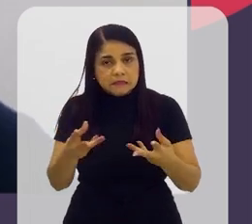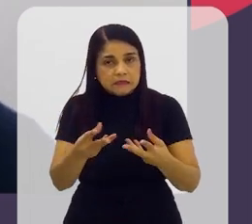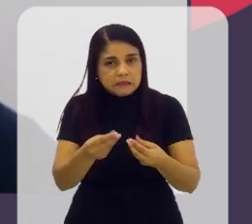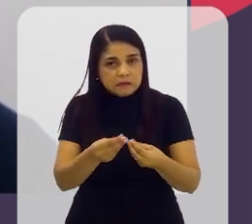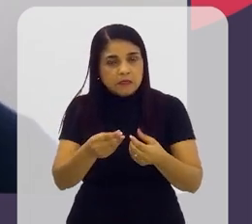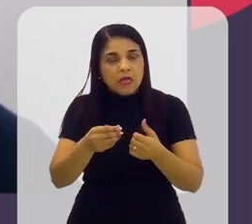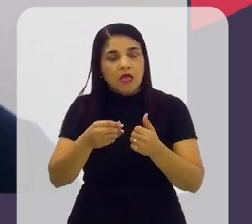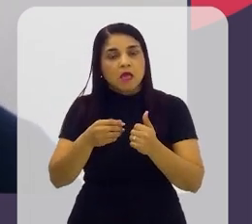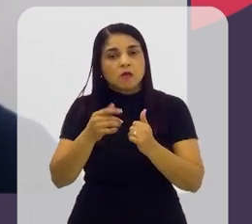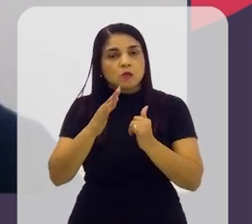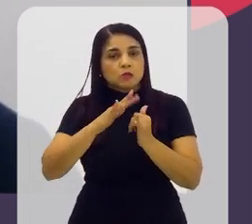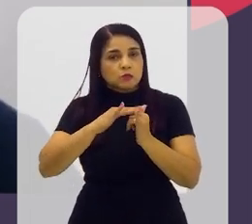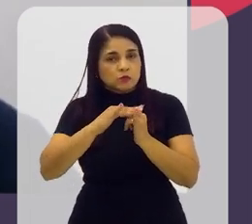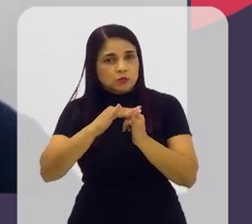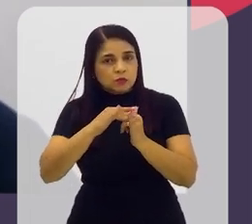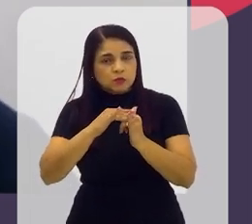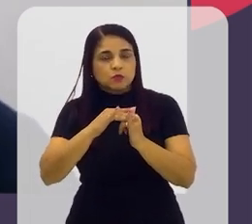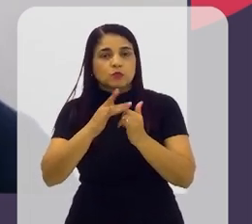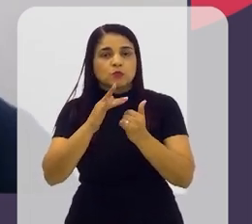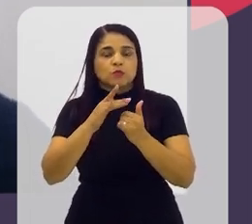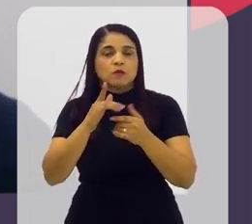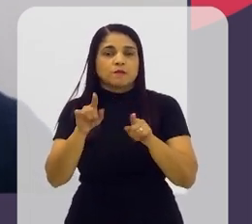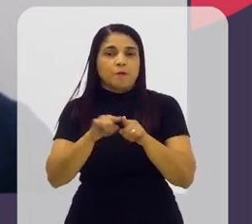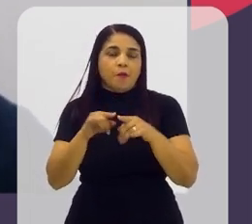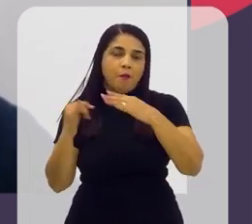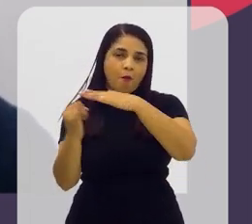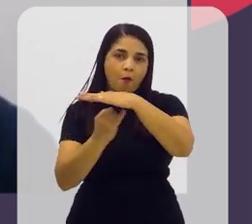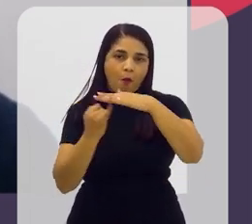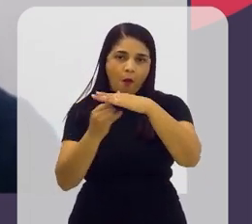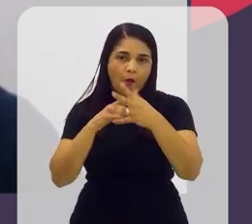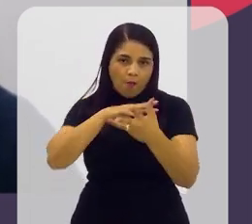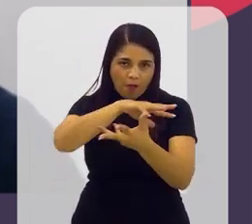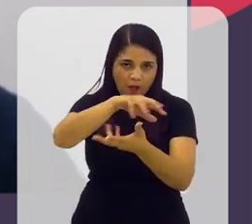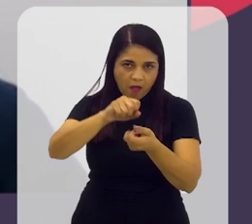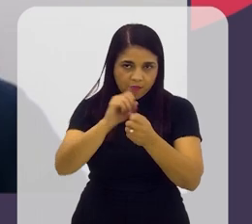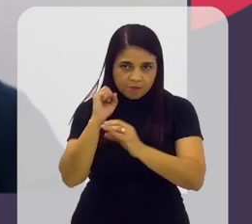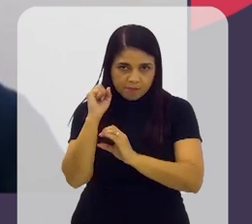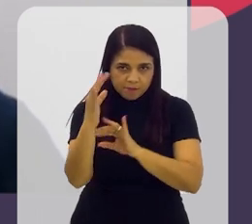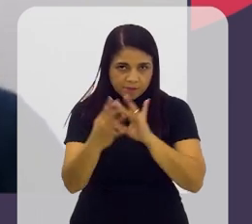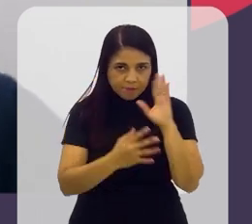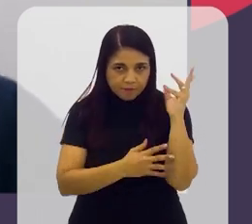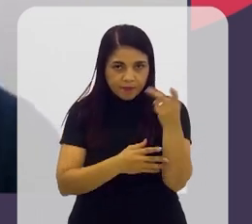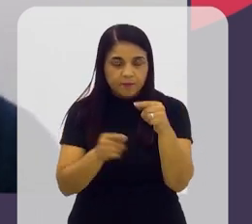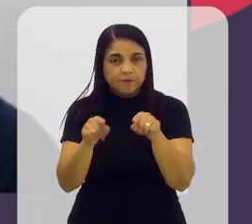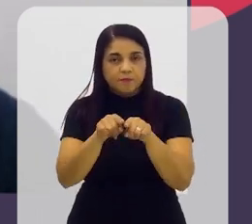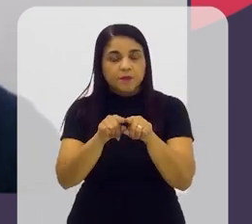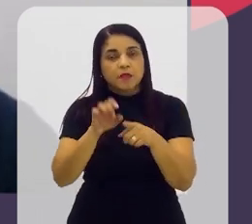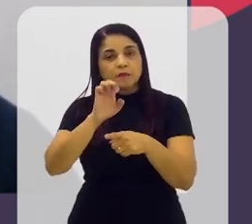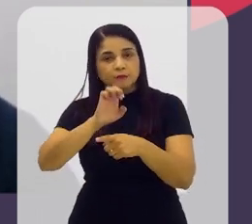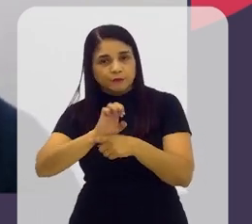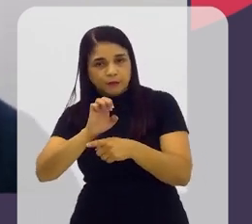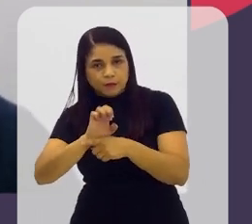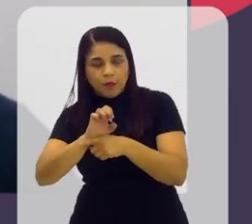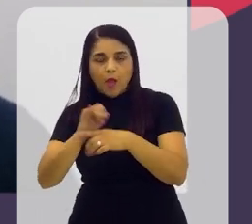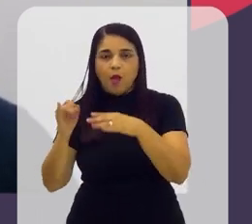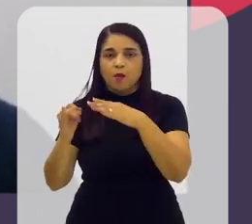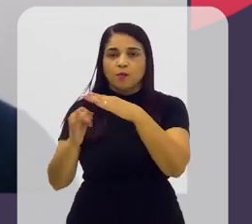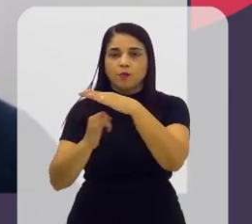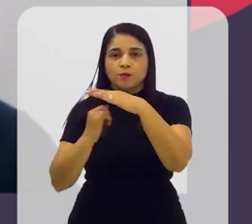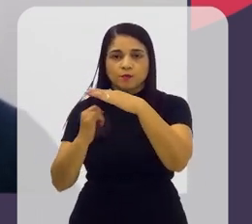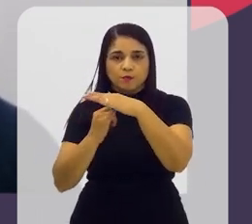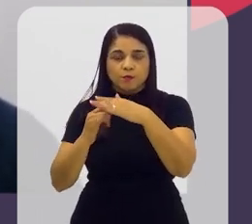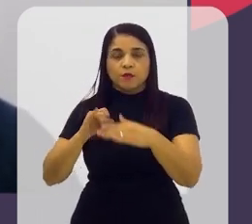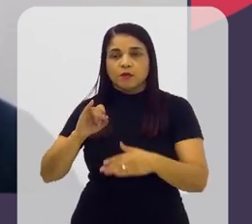os canais de mídia, os órgãos ambientais que estão relacionados, tanto na esfera estadual, quanto INEA, quanto na